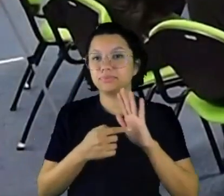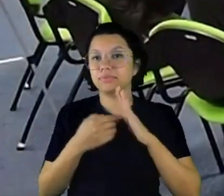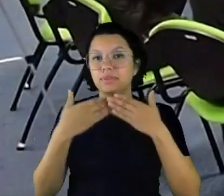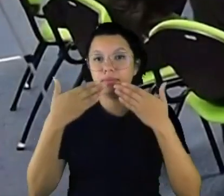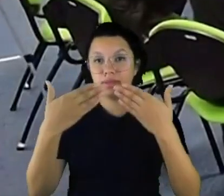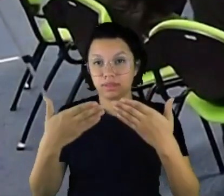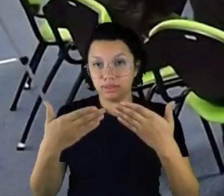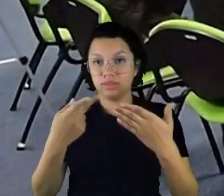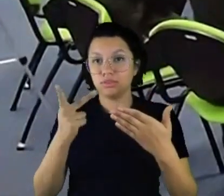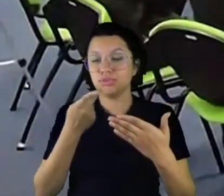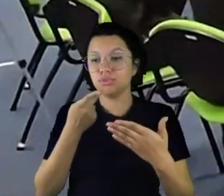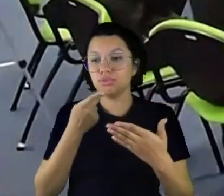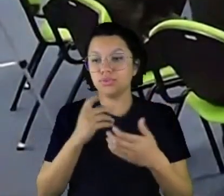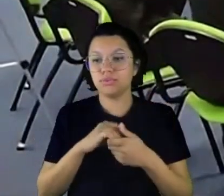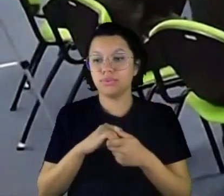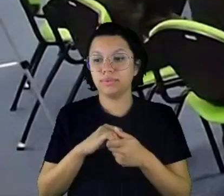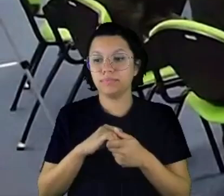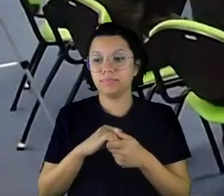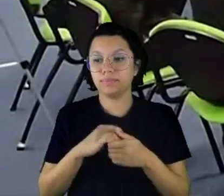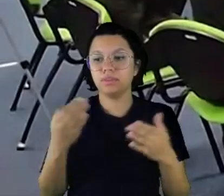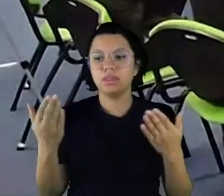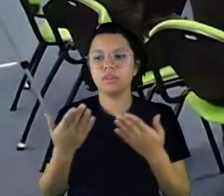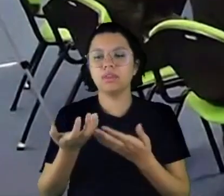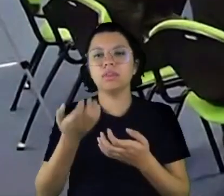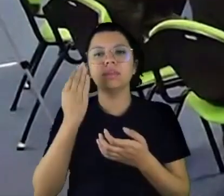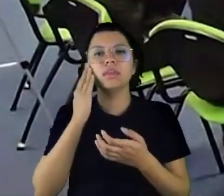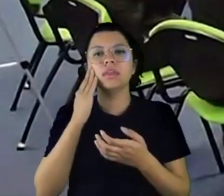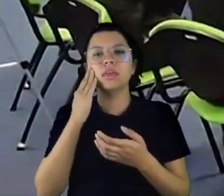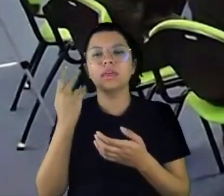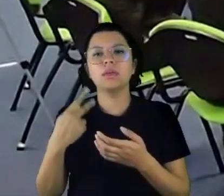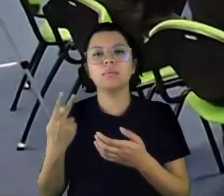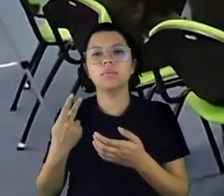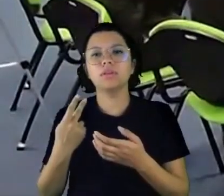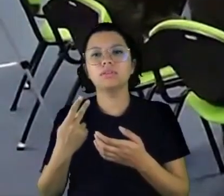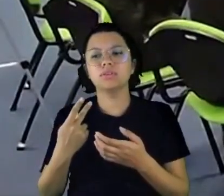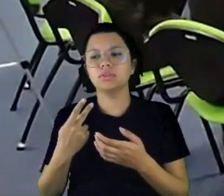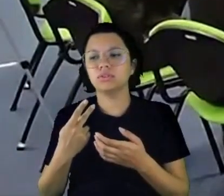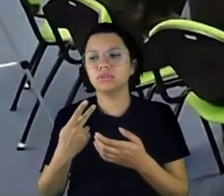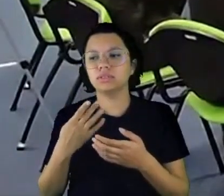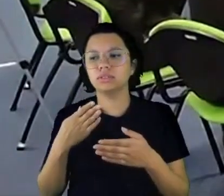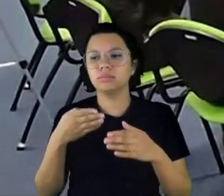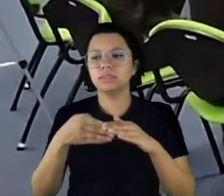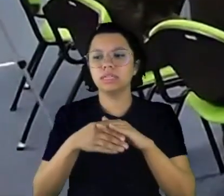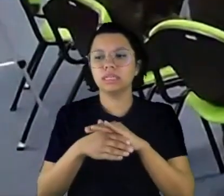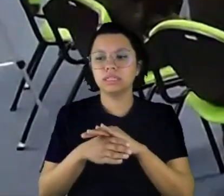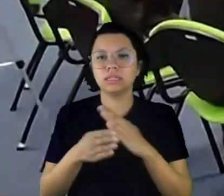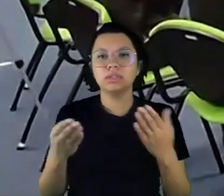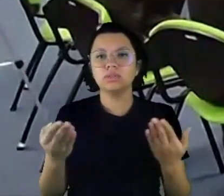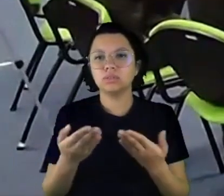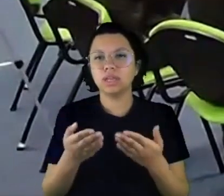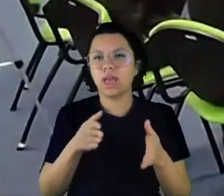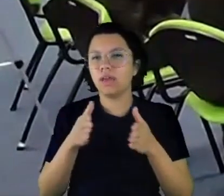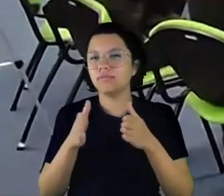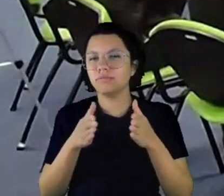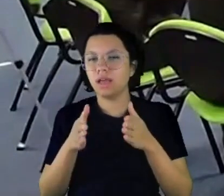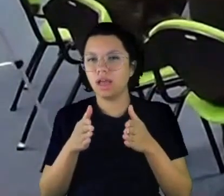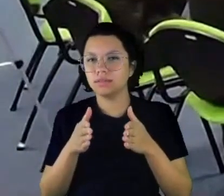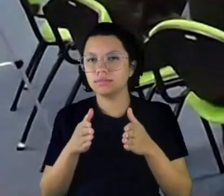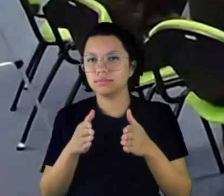fala. E agora eu queria saber o seguinte, para nós que estamos aí entrando nessa fase,